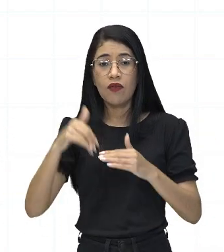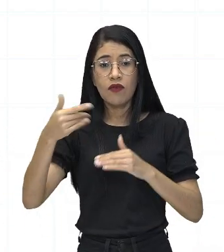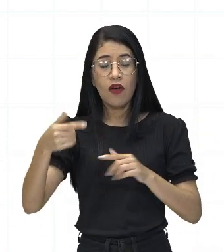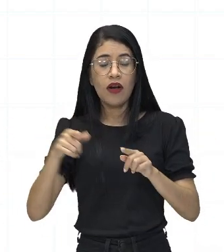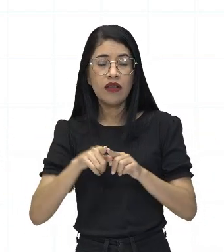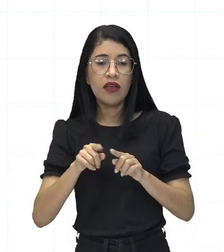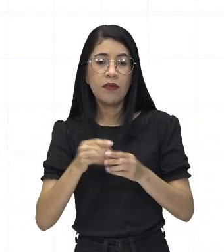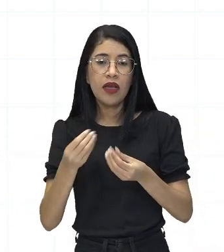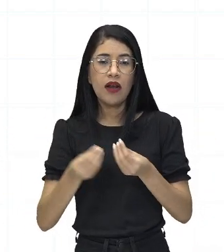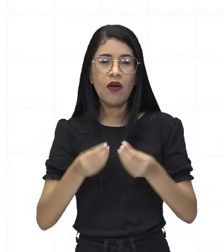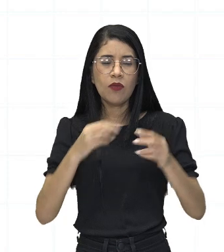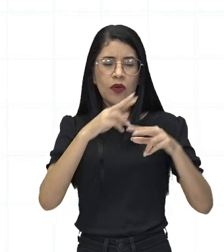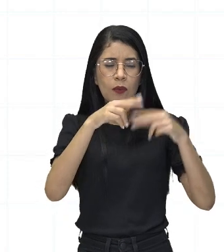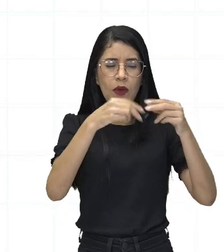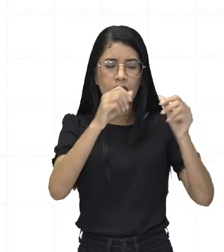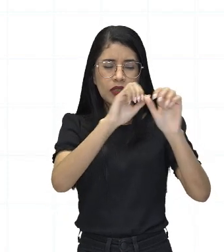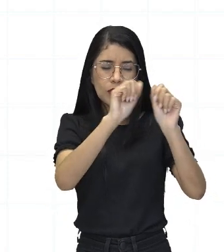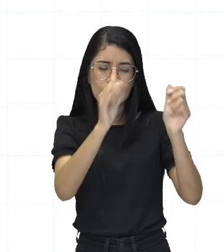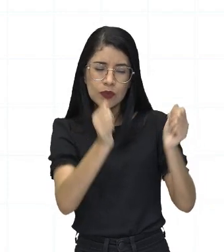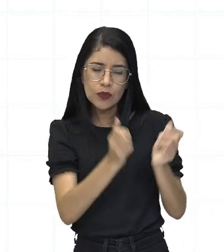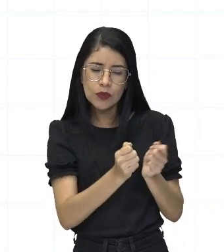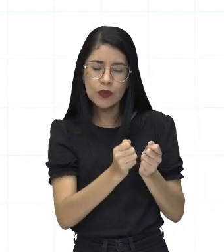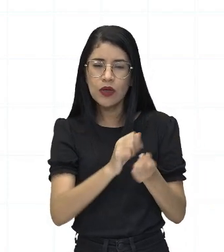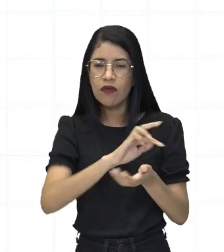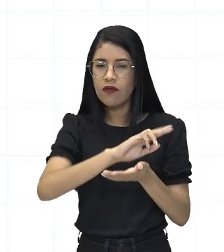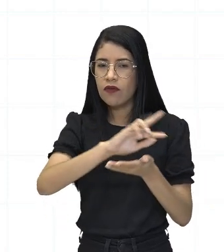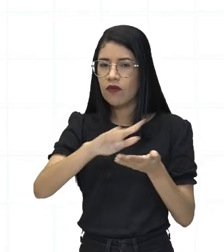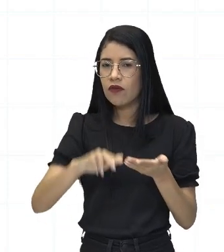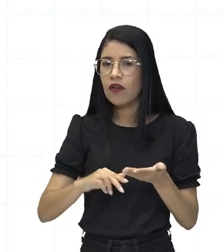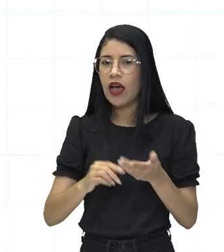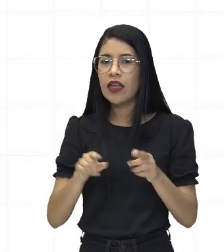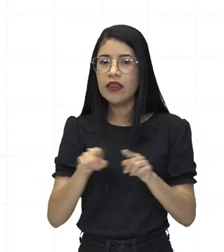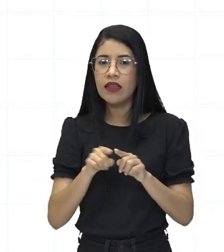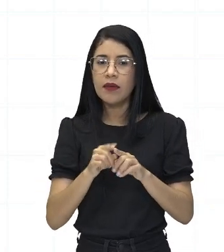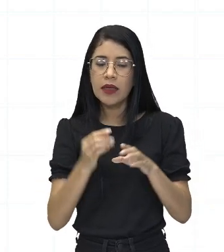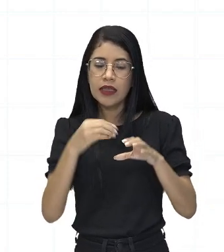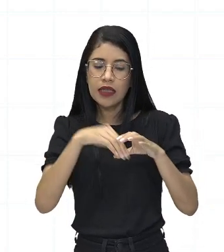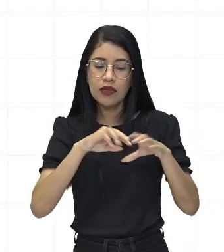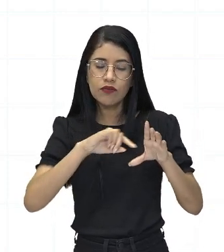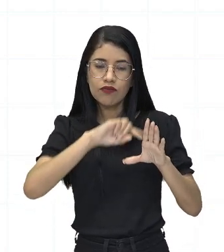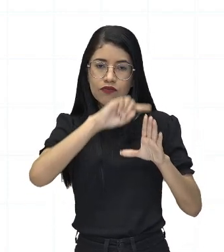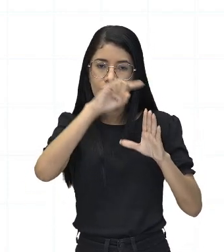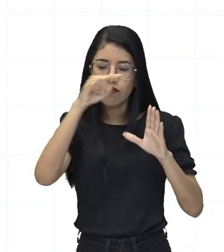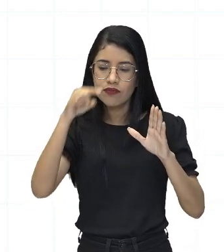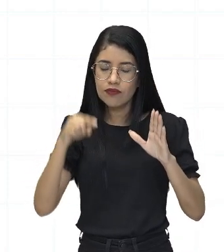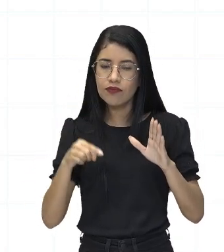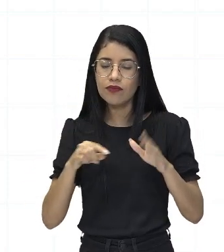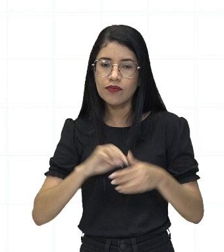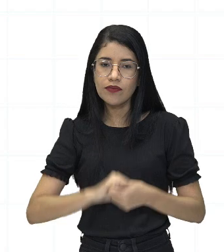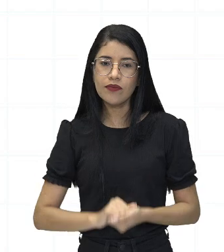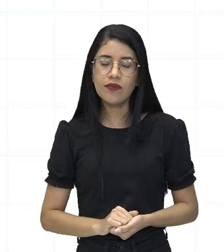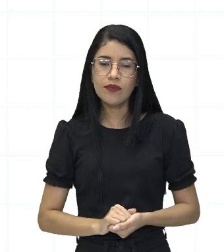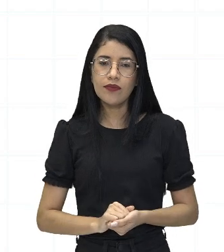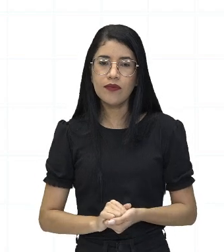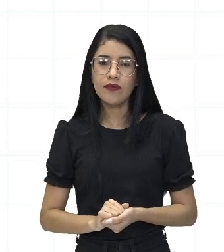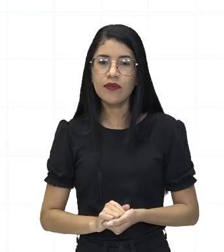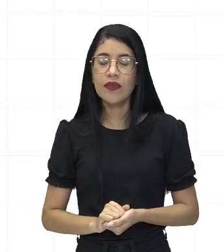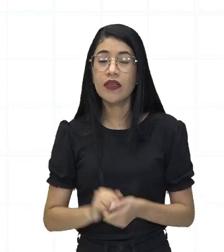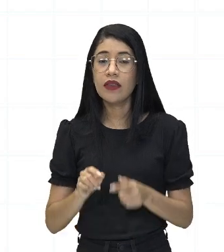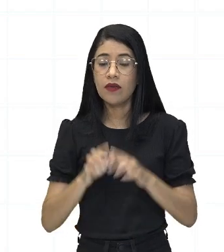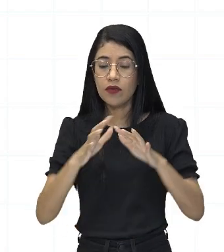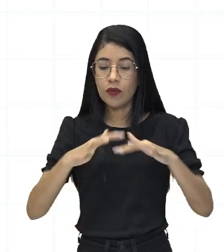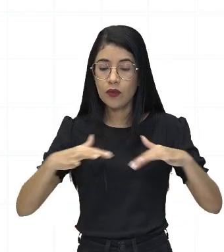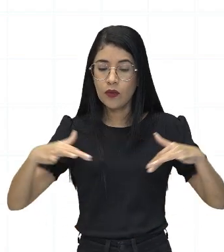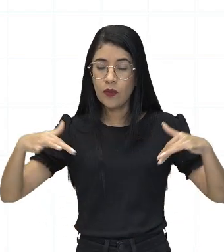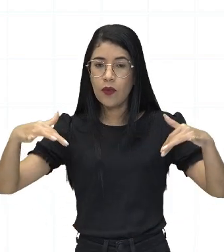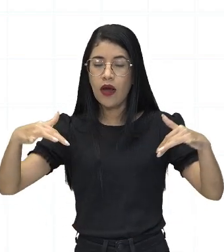era ornamentado por esculturas que ficavam dentro dos arcos. Então, o anfiteatro também ele